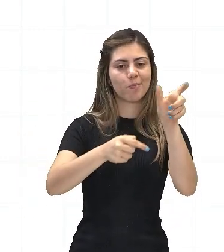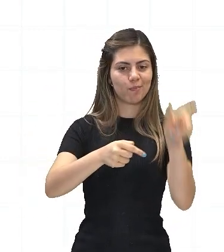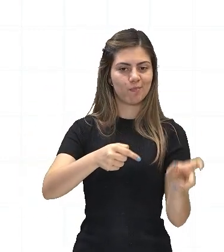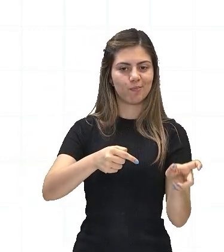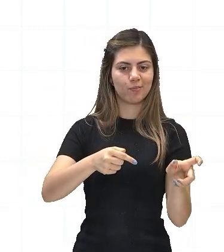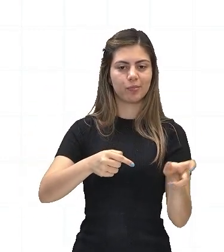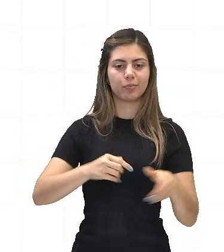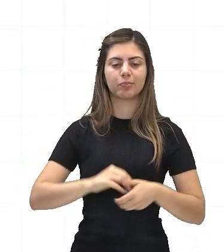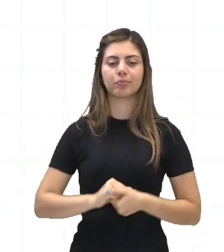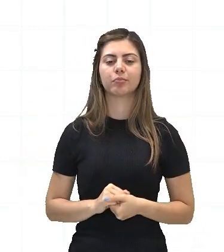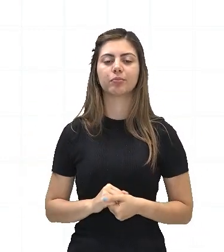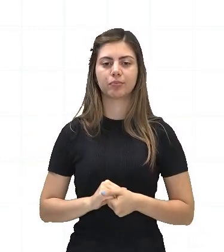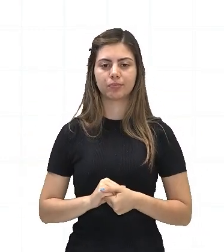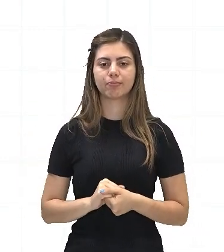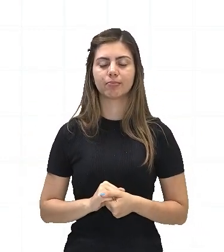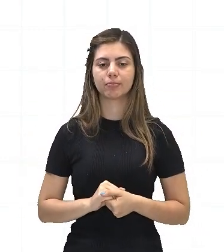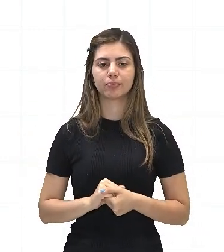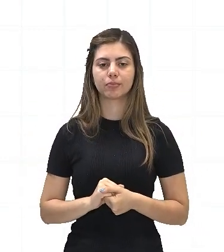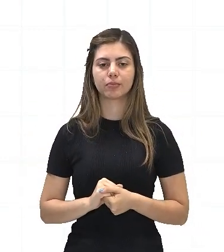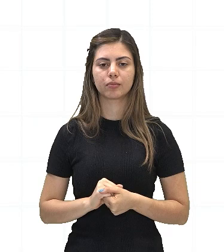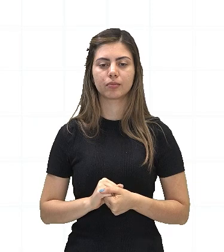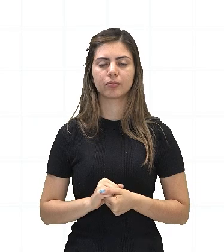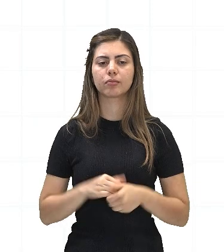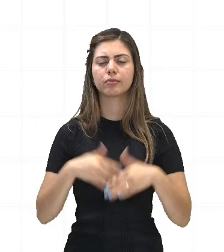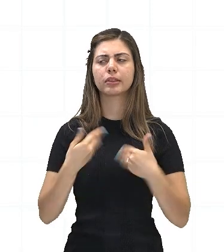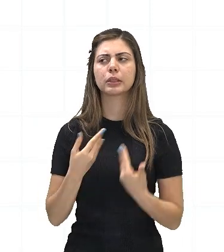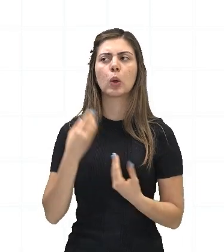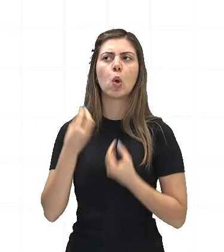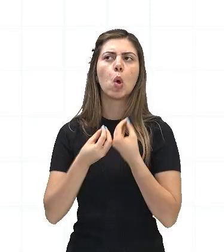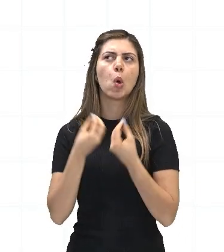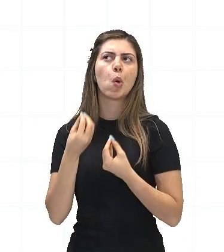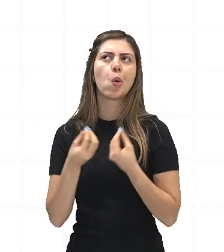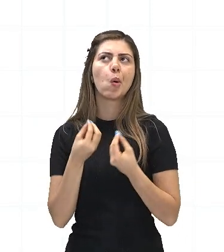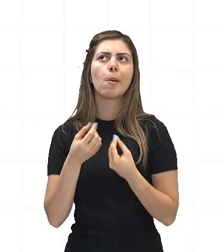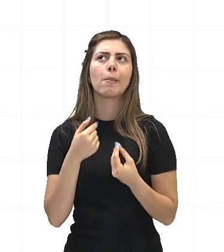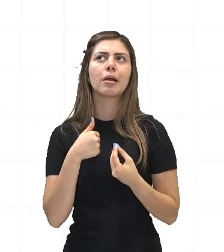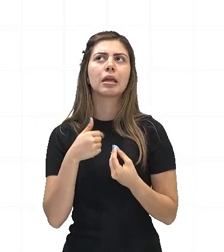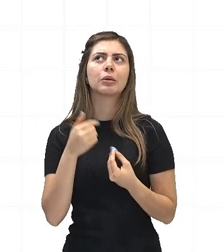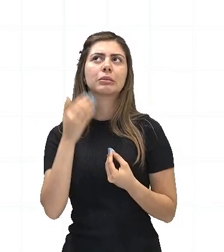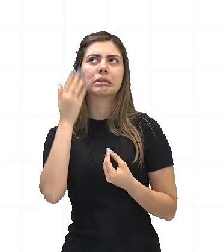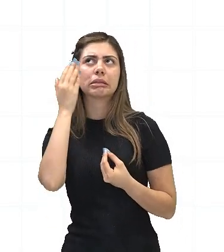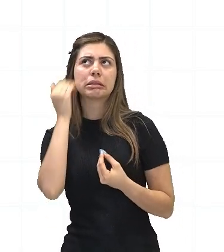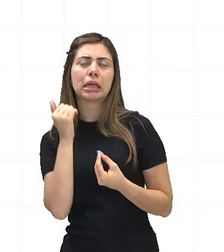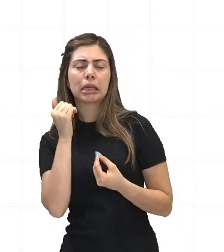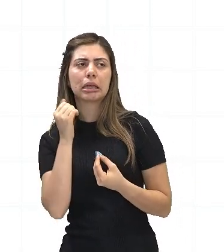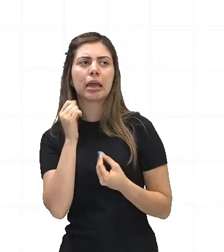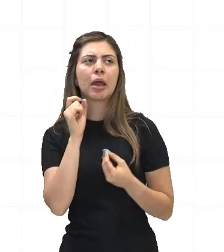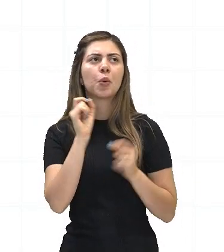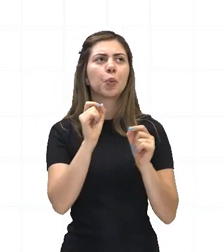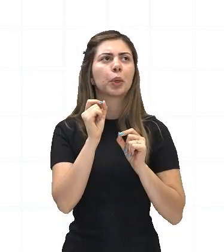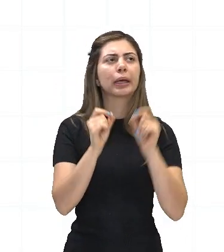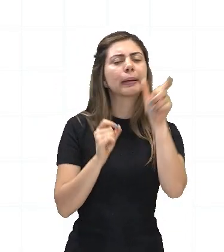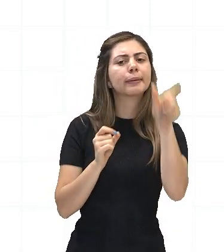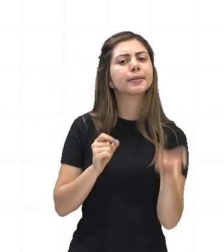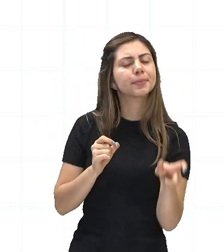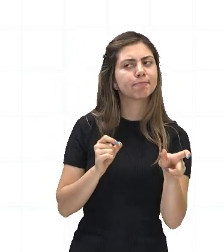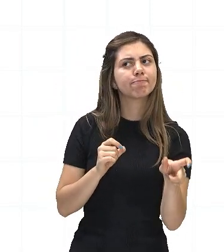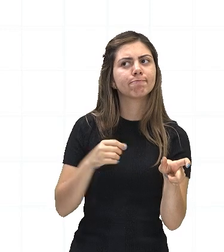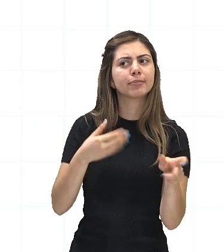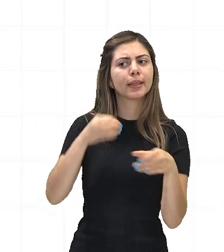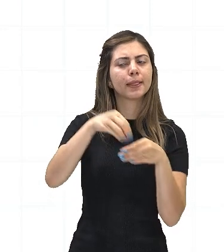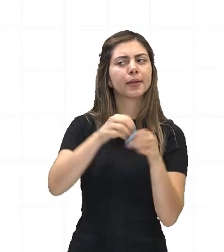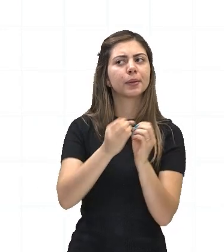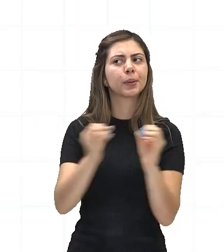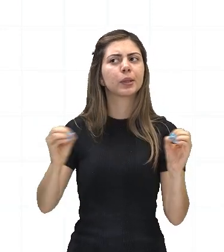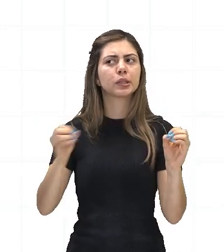assim? Então, como é que eu faço para definir melhor, professora, o que é o sujeito da minha